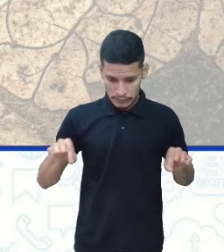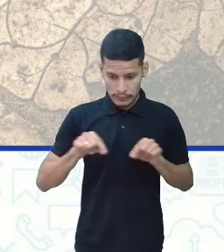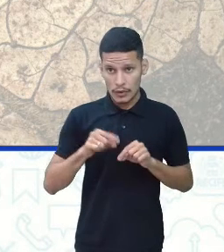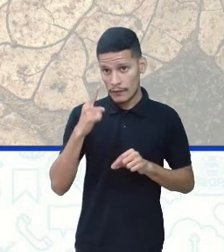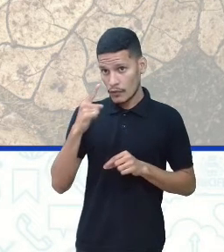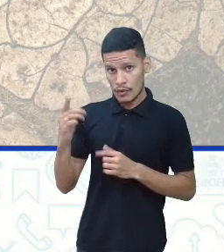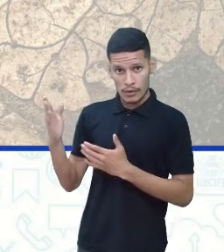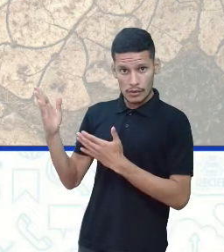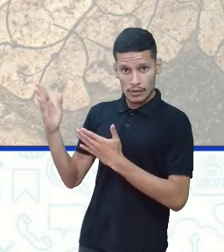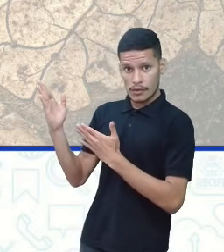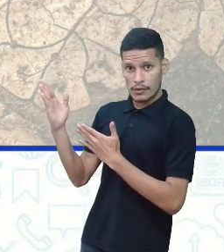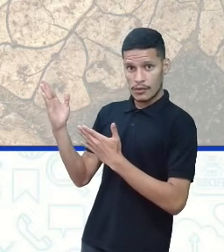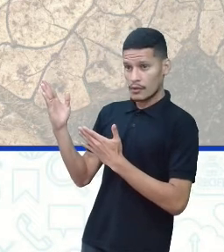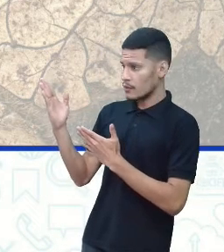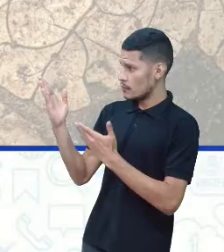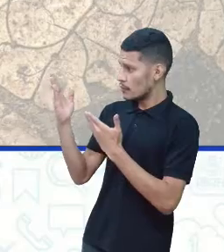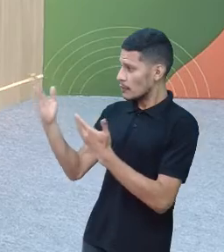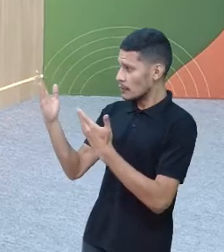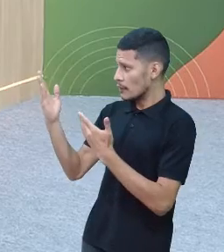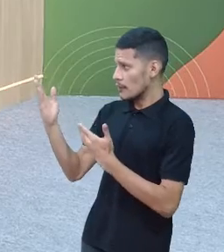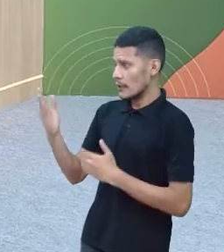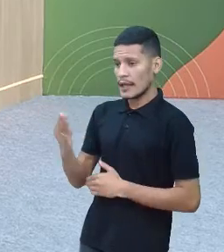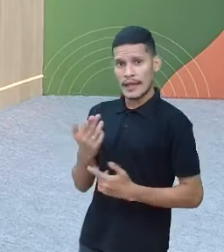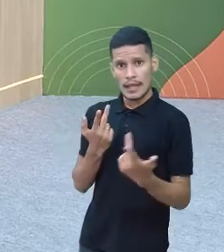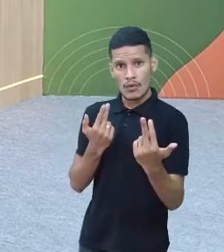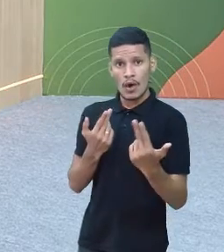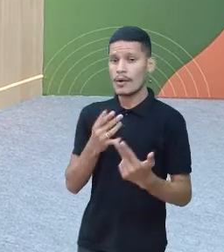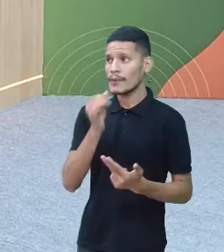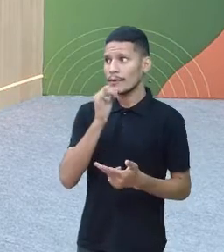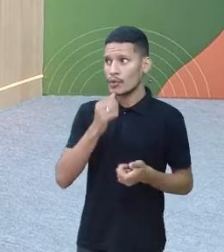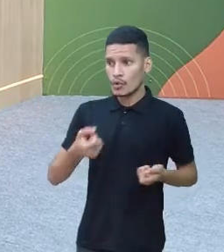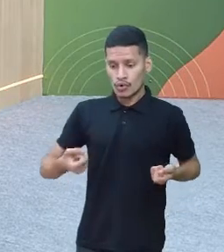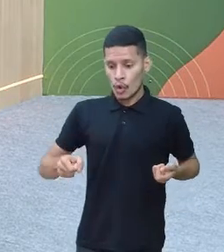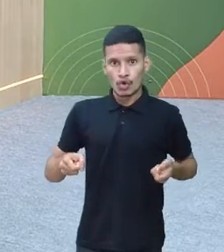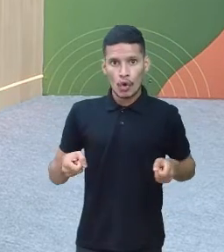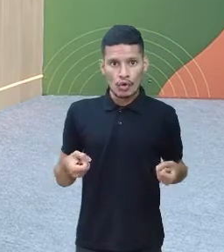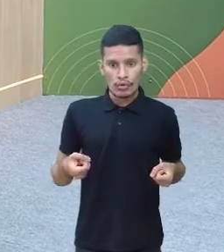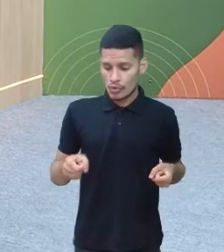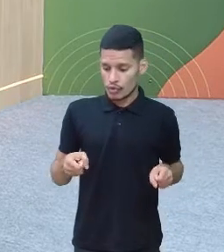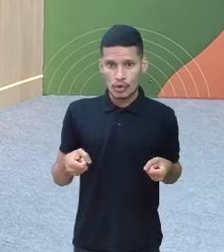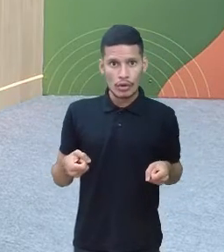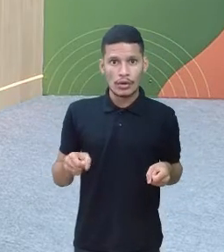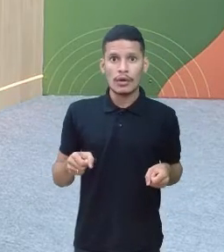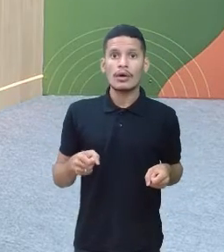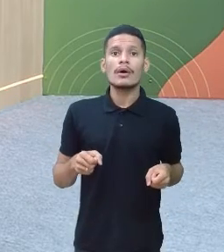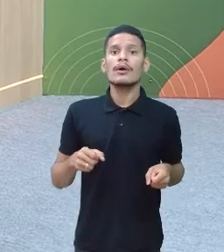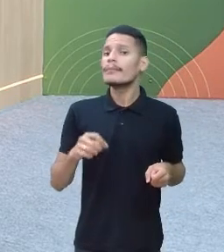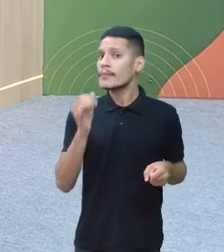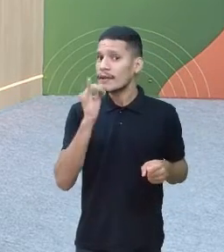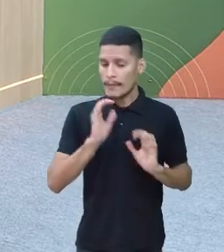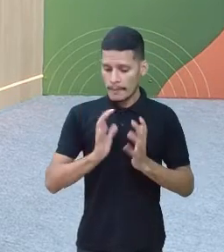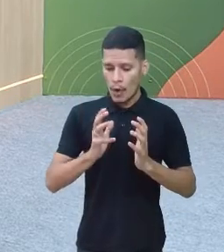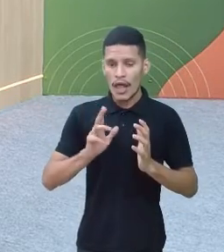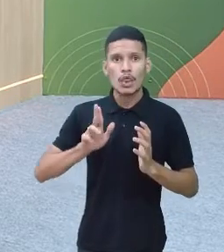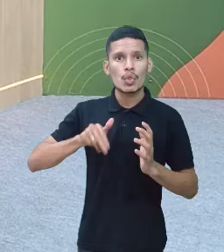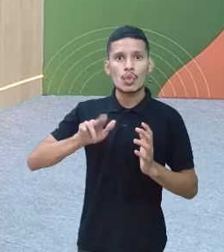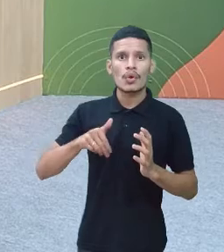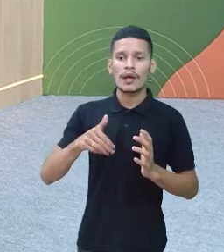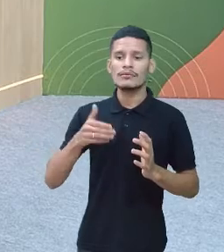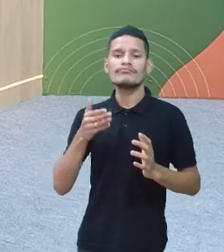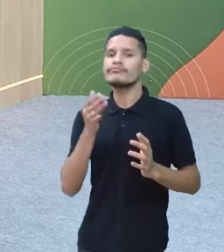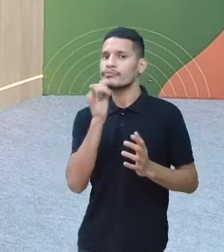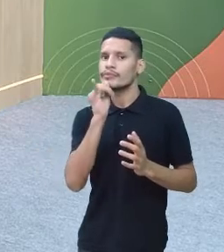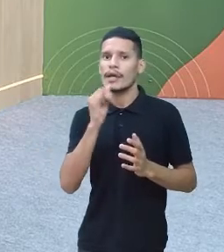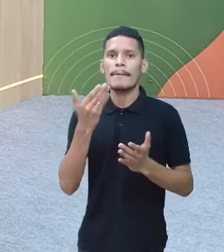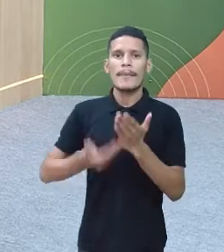aí. Por quê? É como se fosse um jogo de totó, né? A bola nunca sai, justamente por conta disso. Já